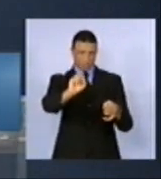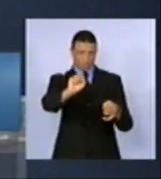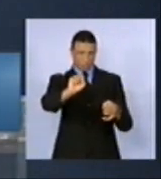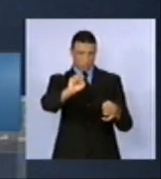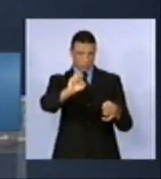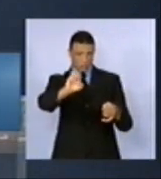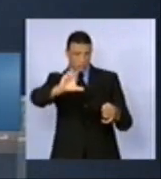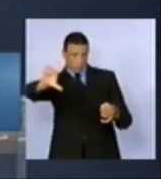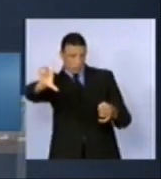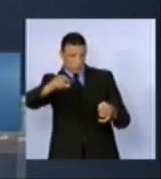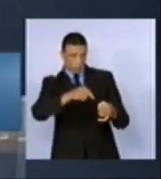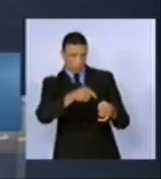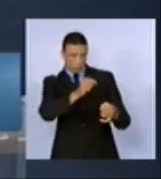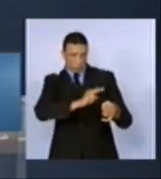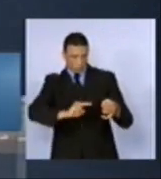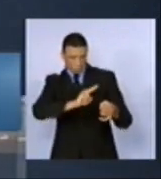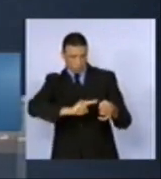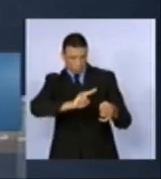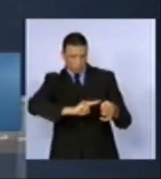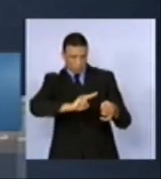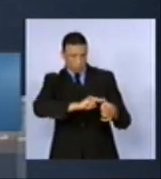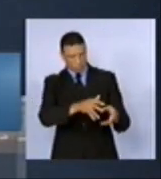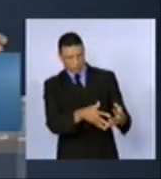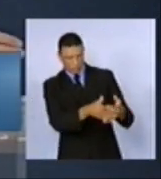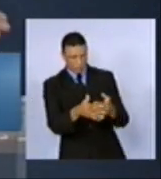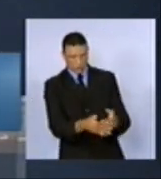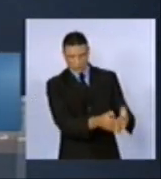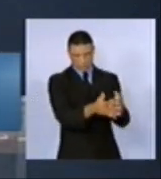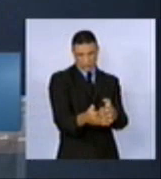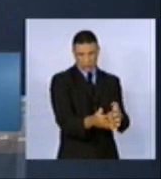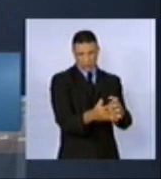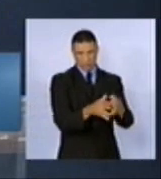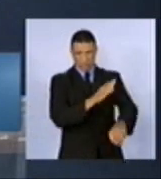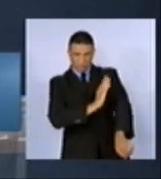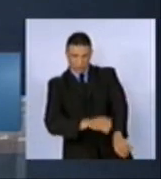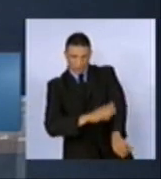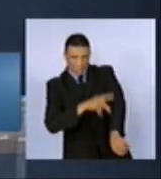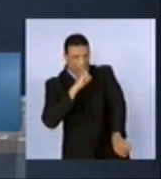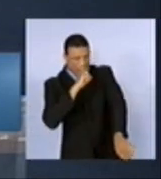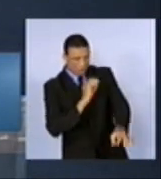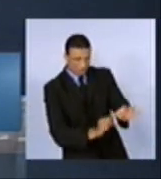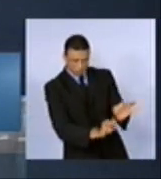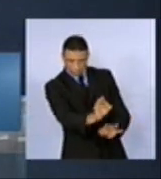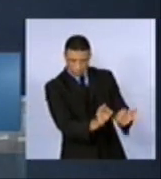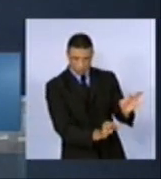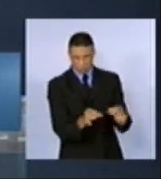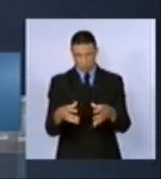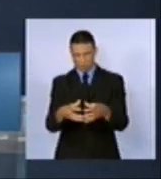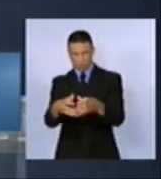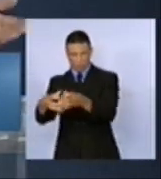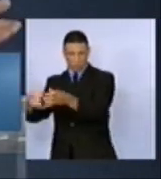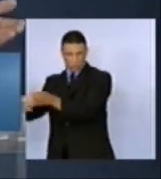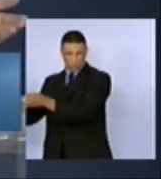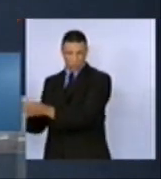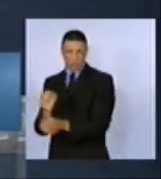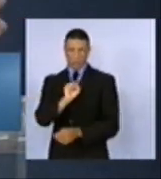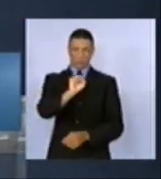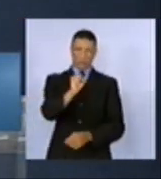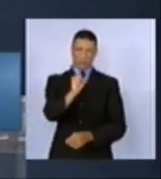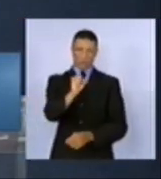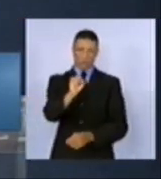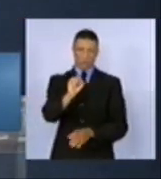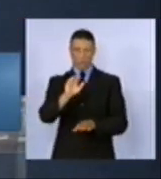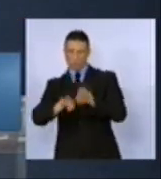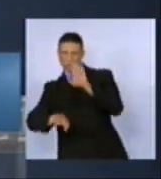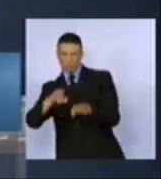utilizado na produção do etanol de canna você produz entre o e nove unidades com etanol de